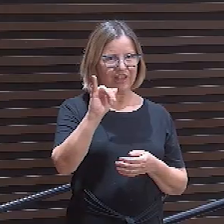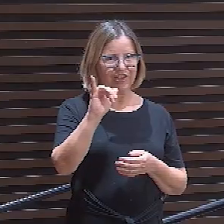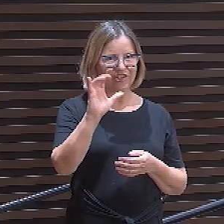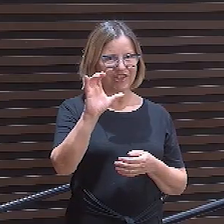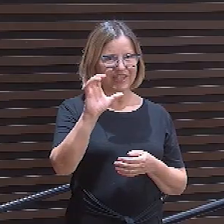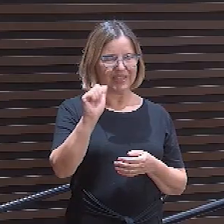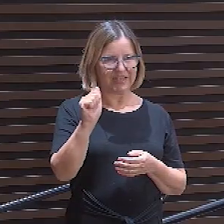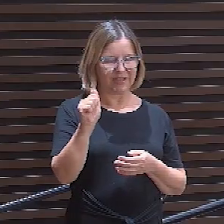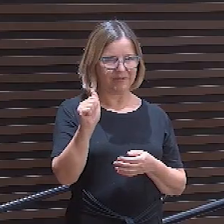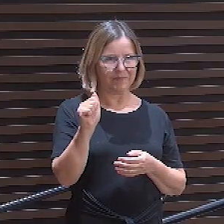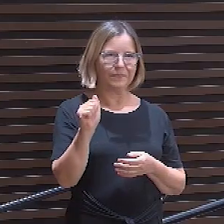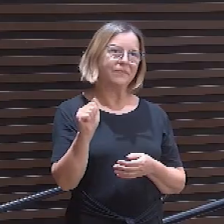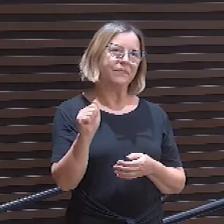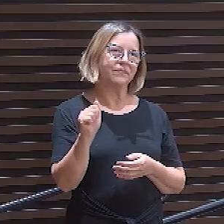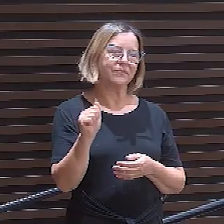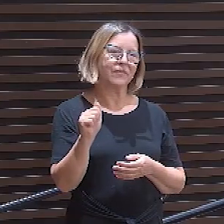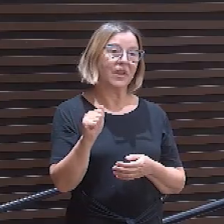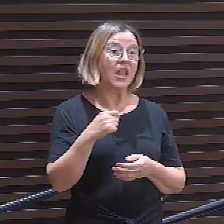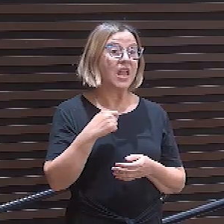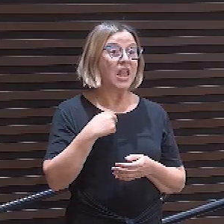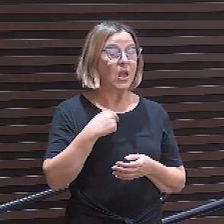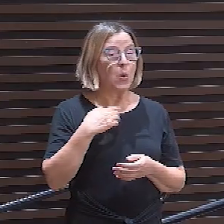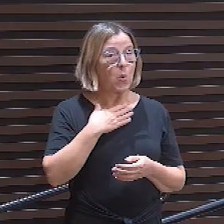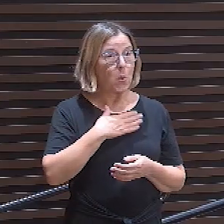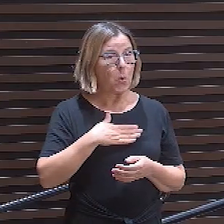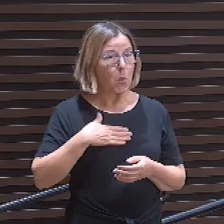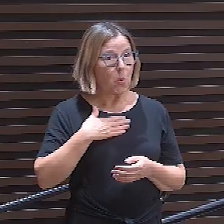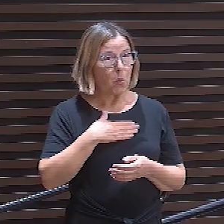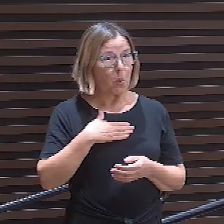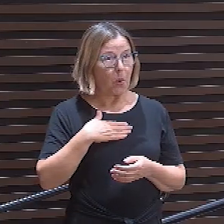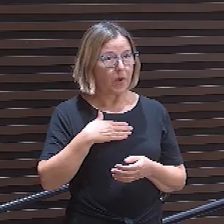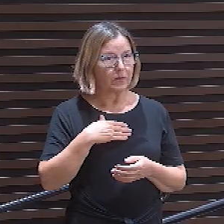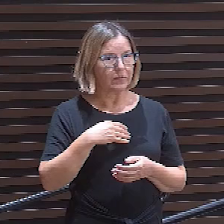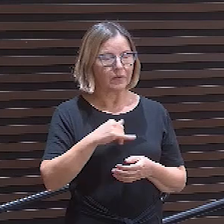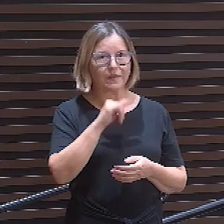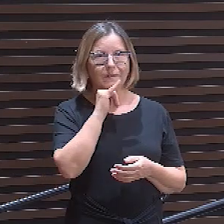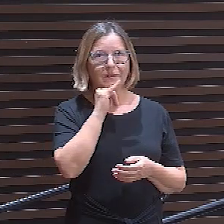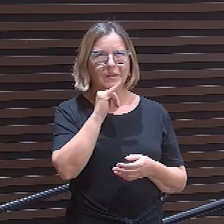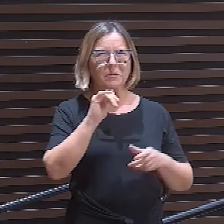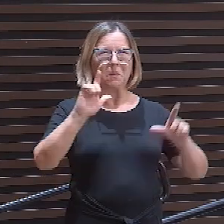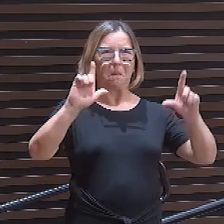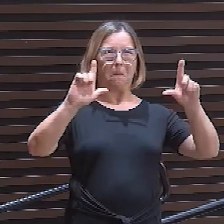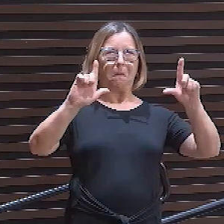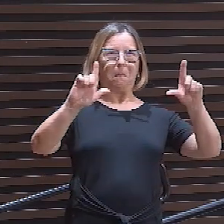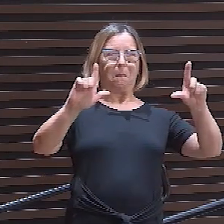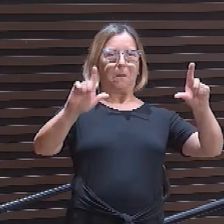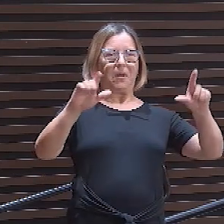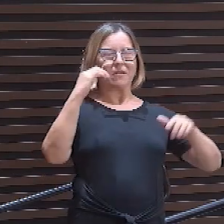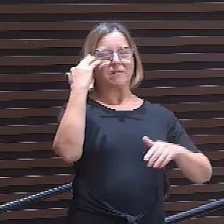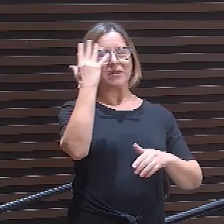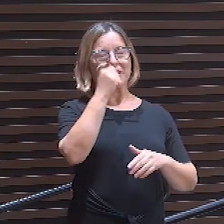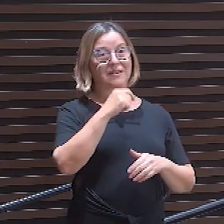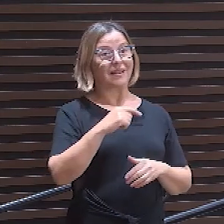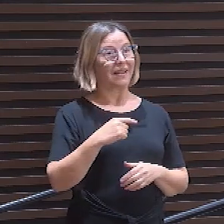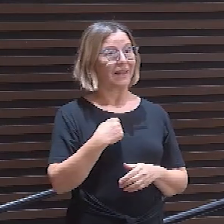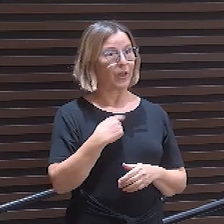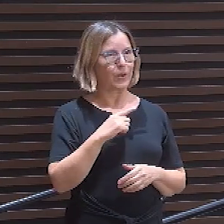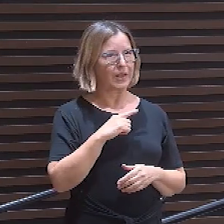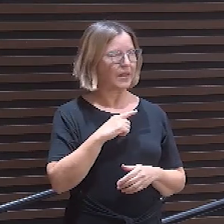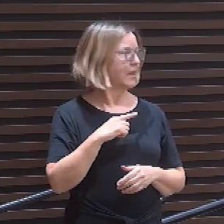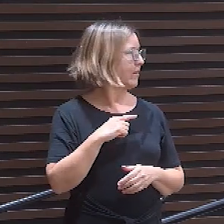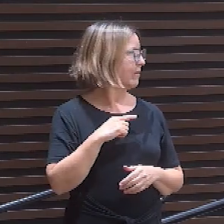estético. Eu gosto de um quadro bonito. Eu tenho uma pintora aqui